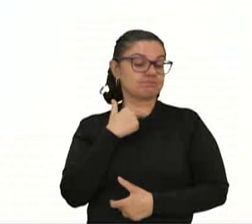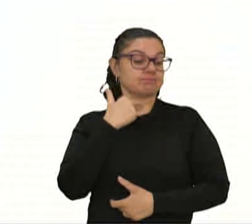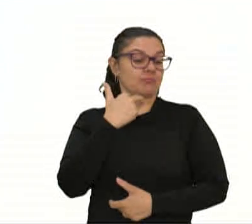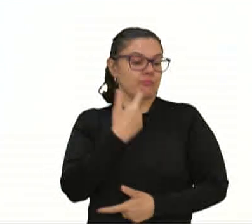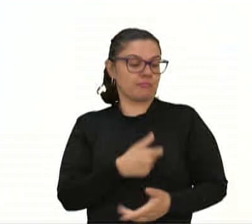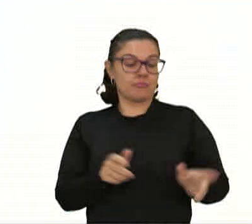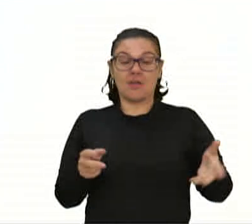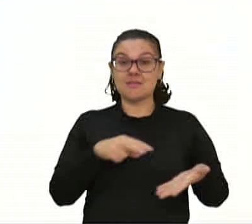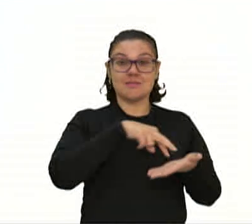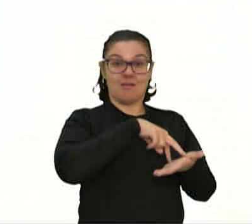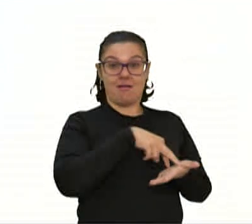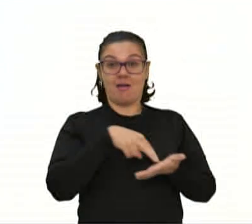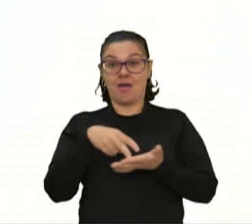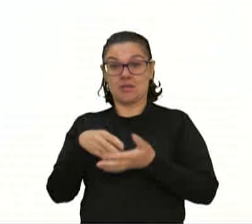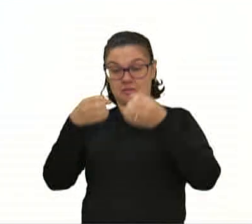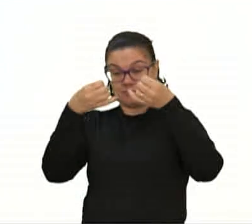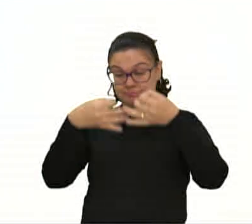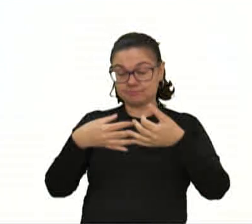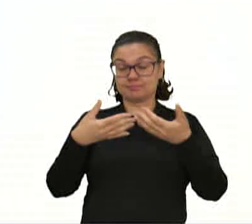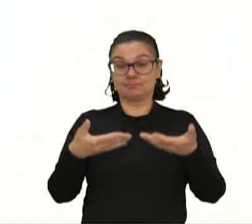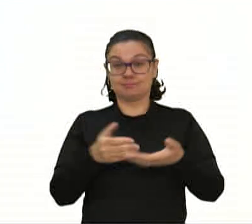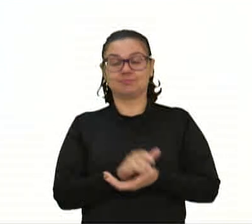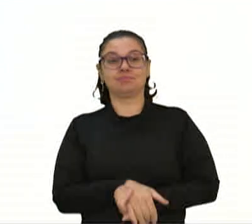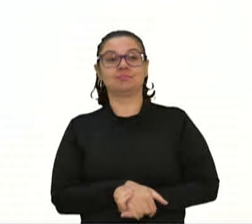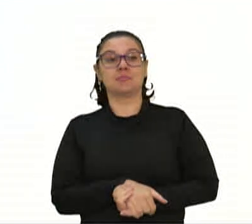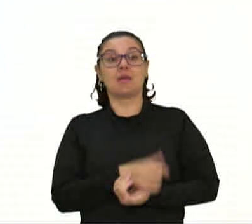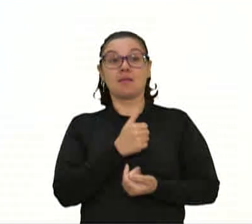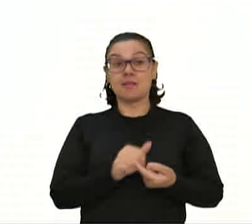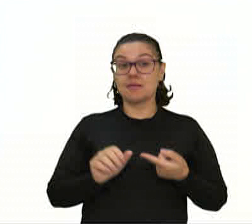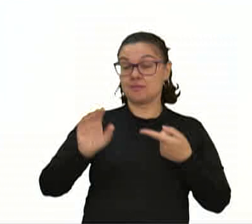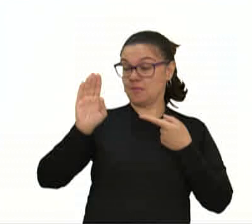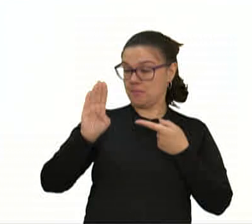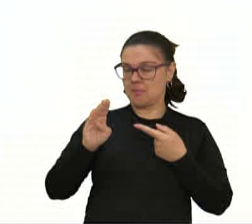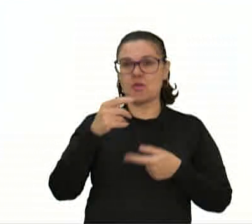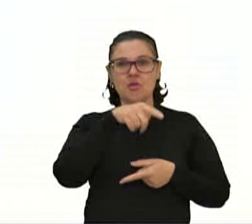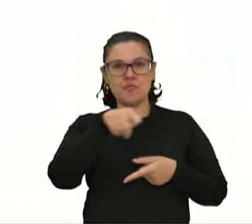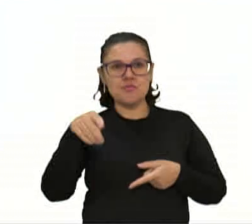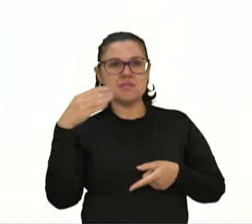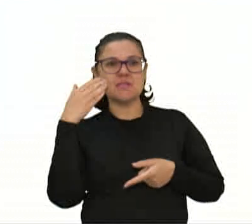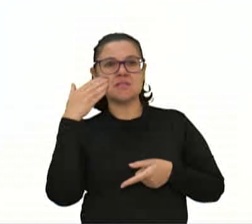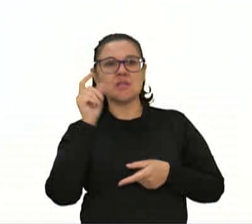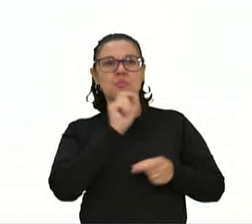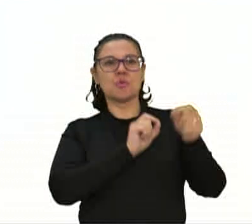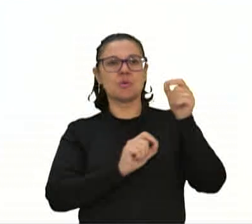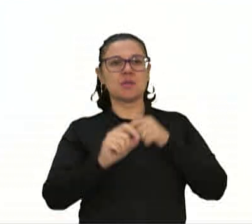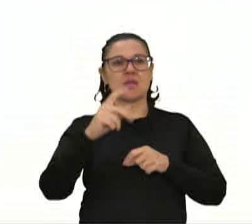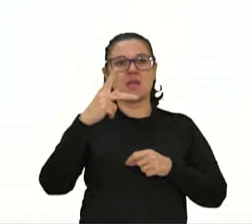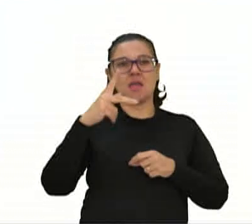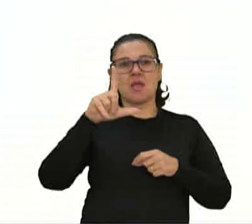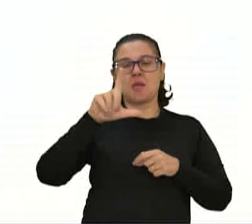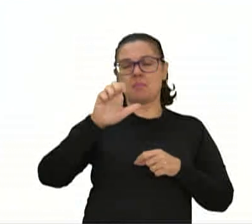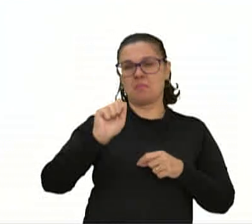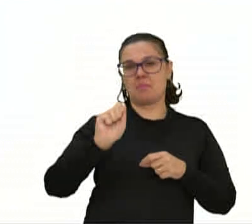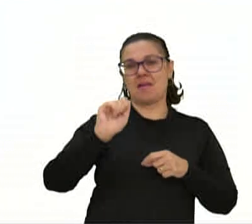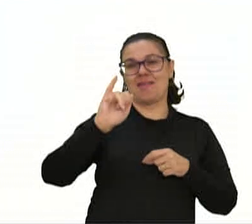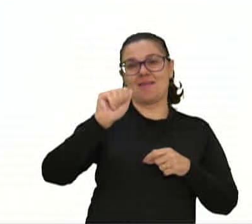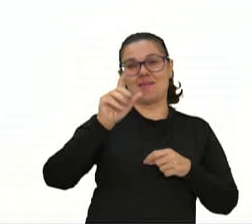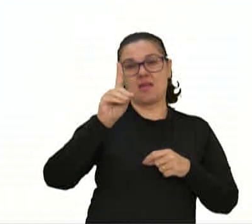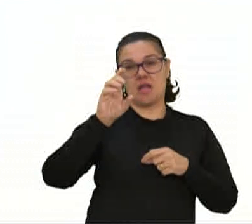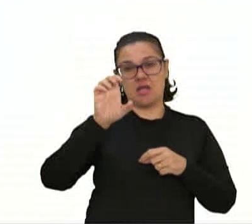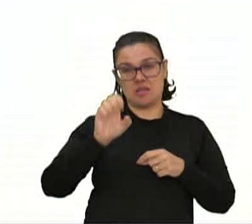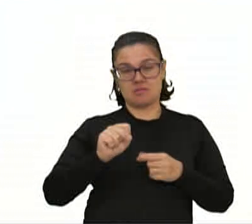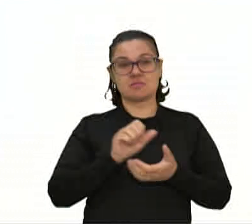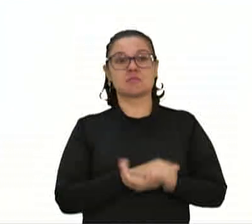aqui produz? Explique. Letra B. Você sabe o que são Pleiades? Essa é uma questão vocabular, né? Vou ler com